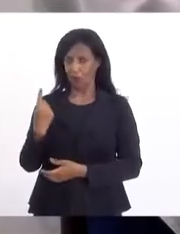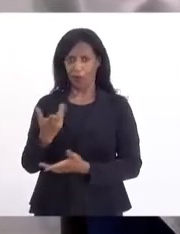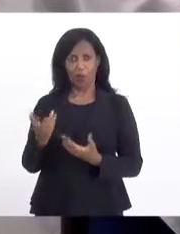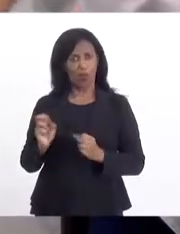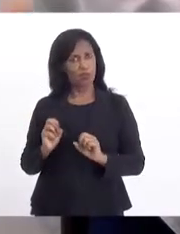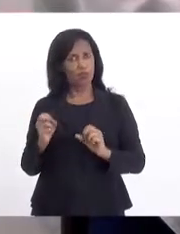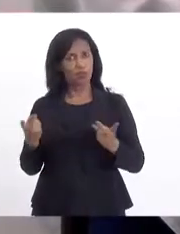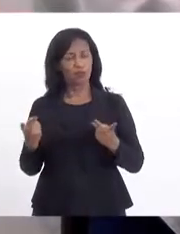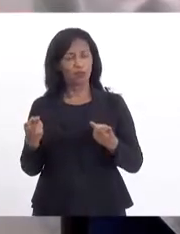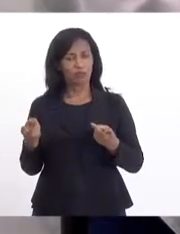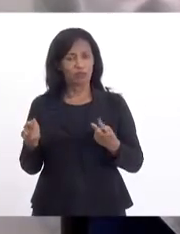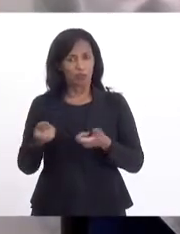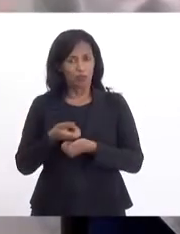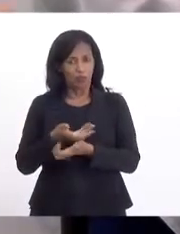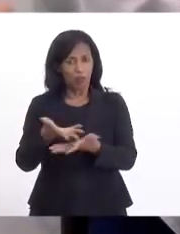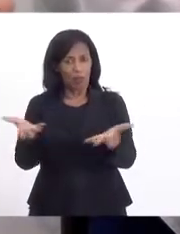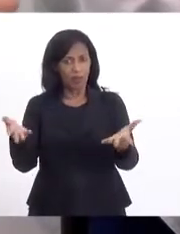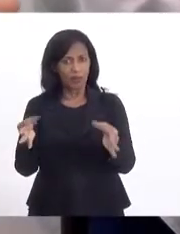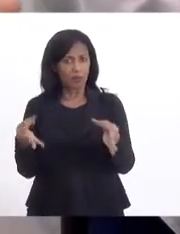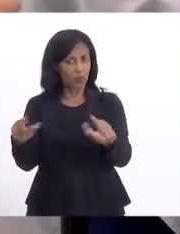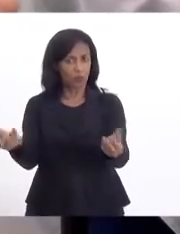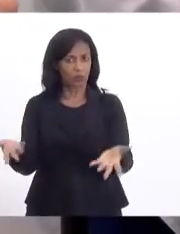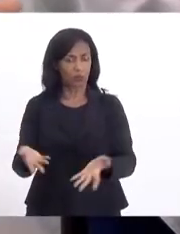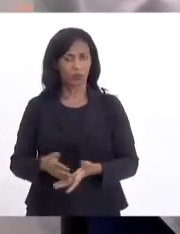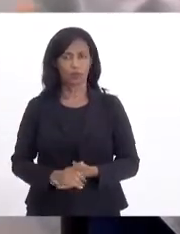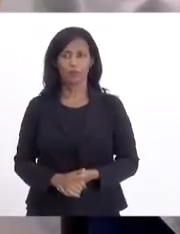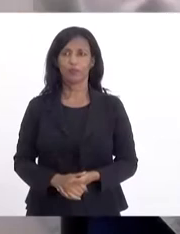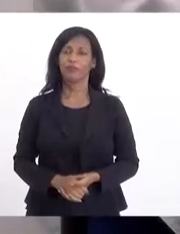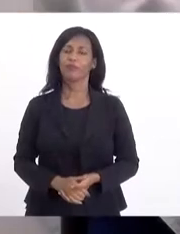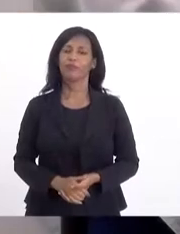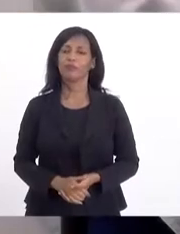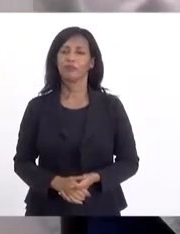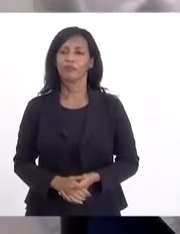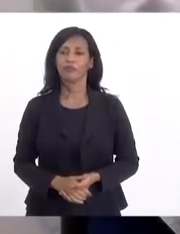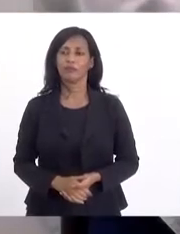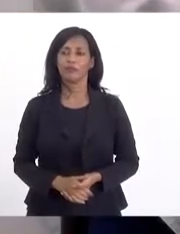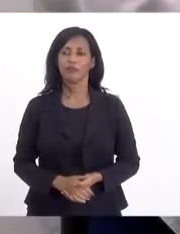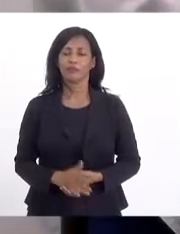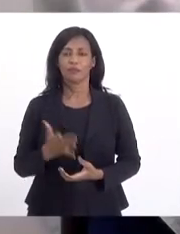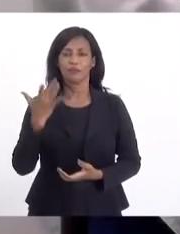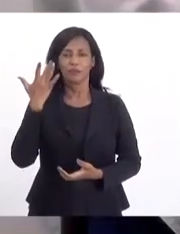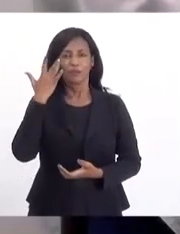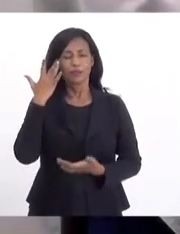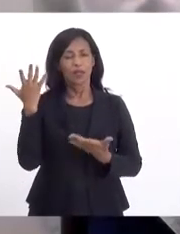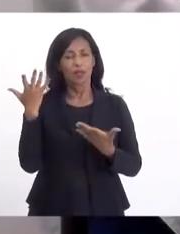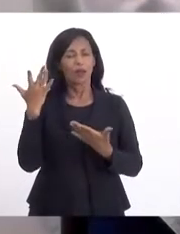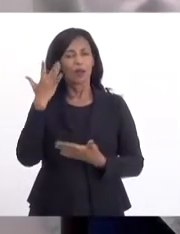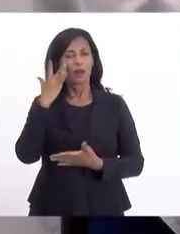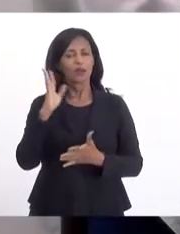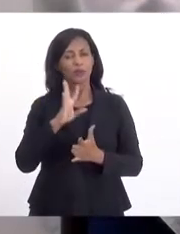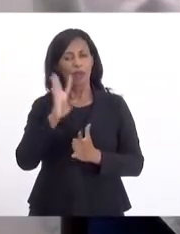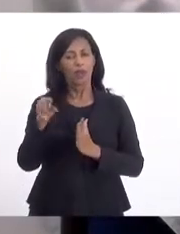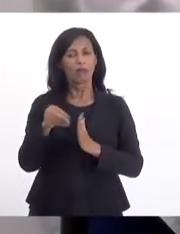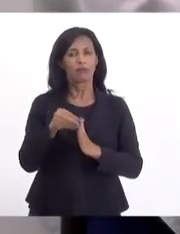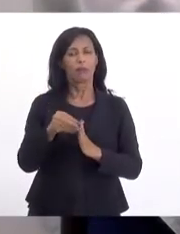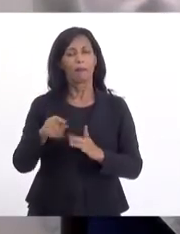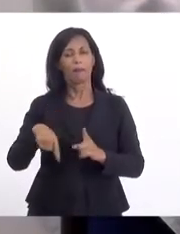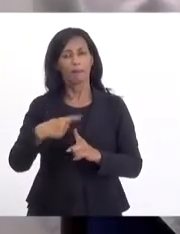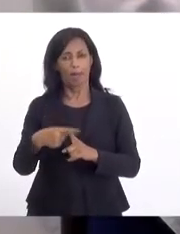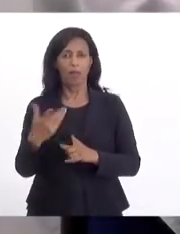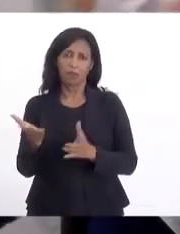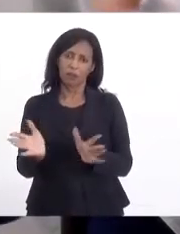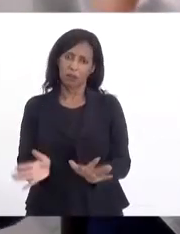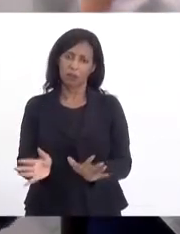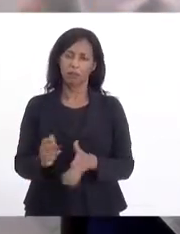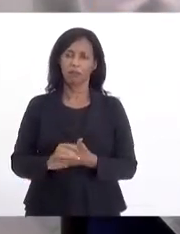vai ser para todos? Então, eu acho que eu só queria também adicionar essa questão,